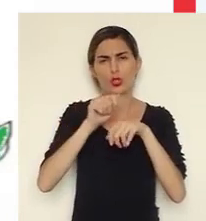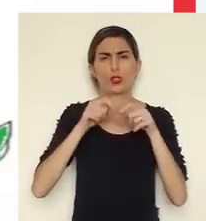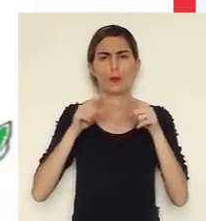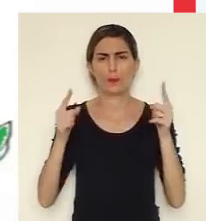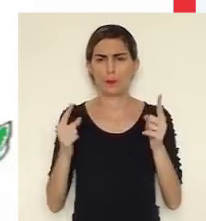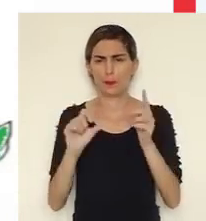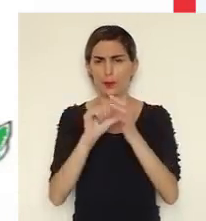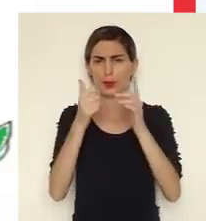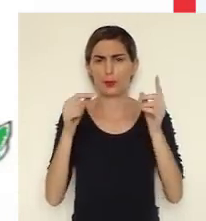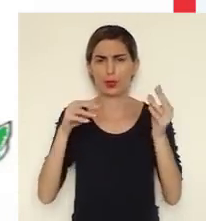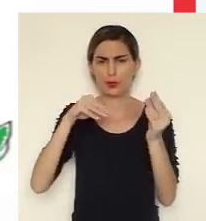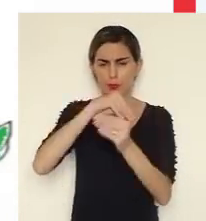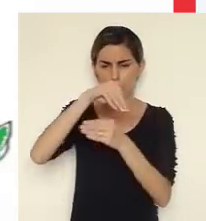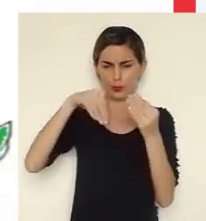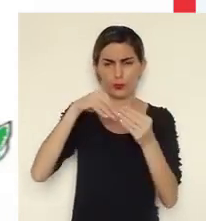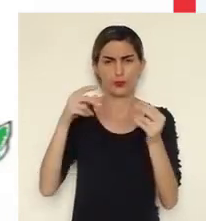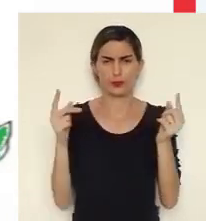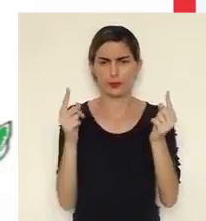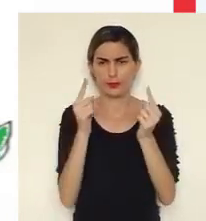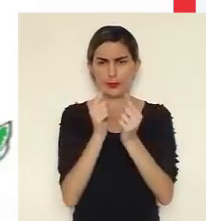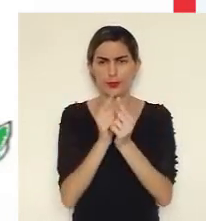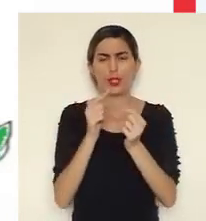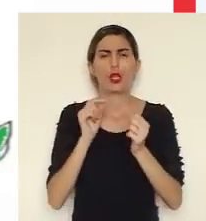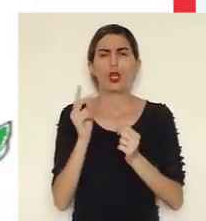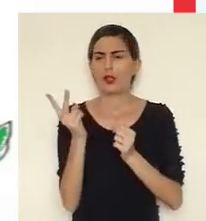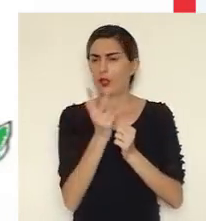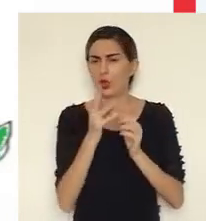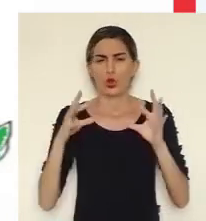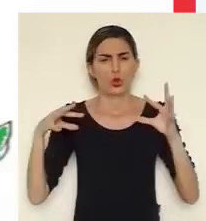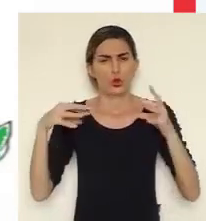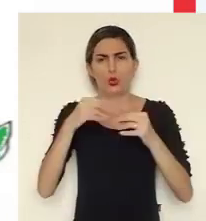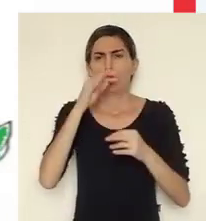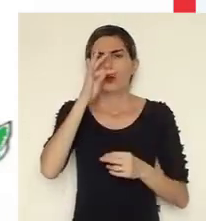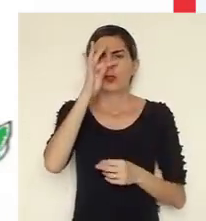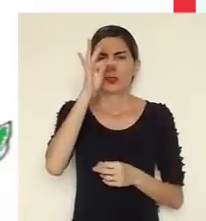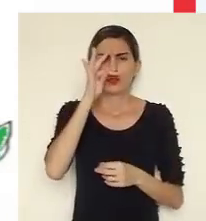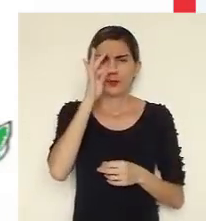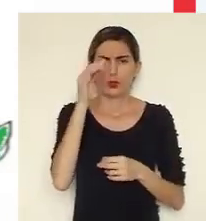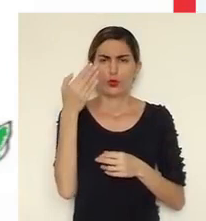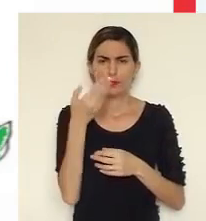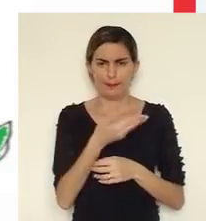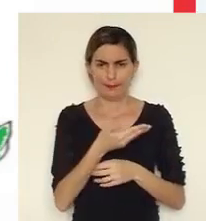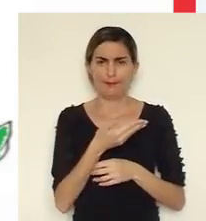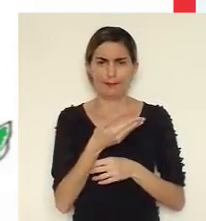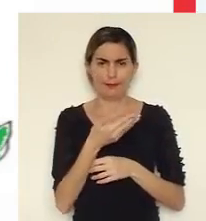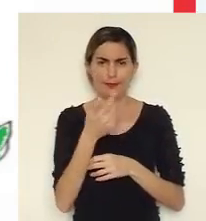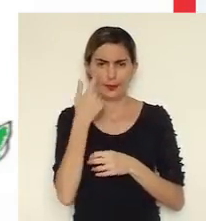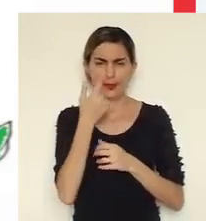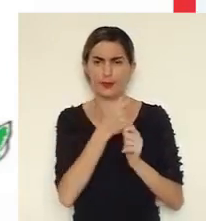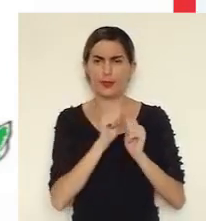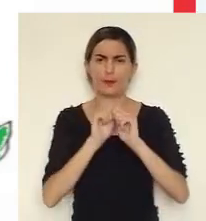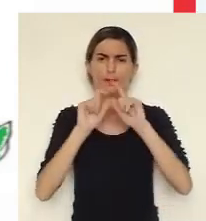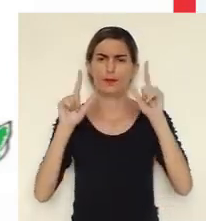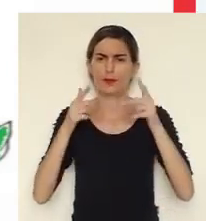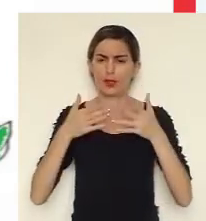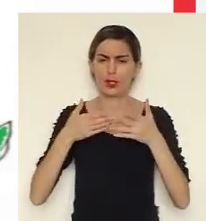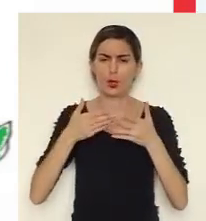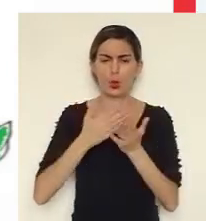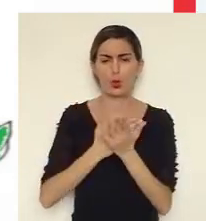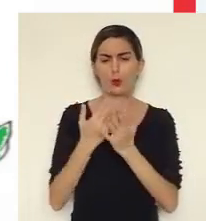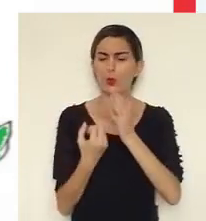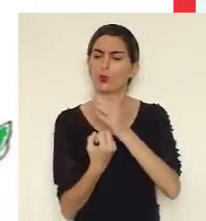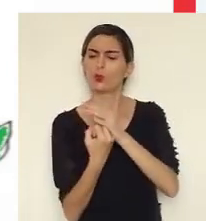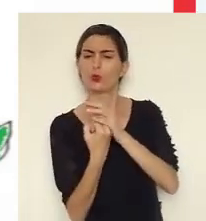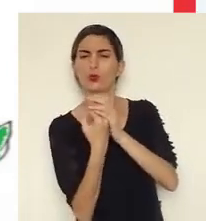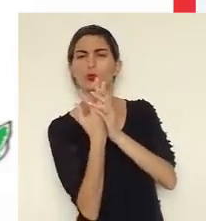seu primeiro cruzamento, Gregor Mendel observou que todas as flores, no caso aí dessa imagem que você está vendo,